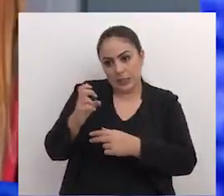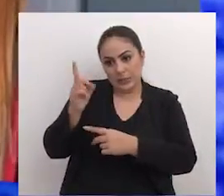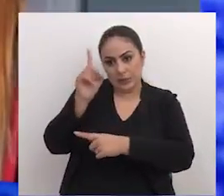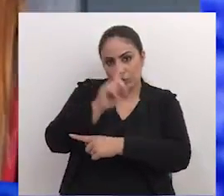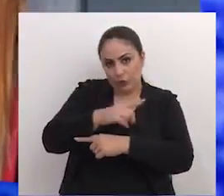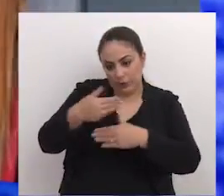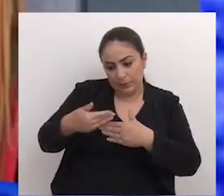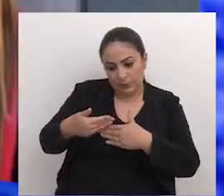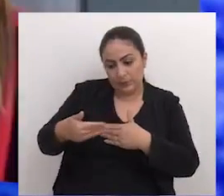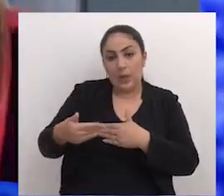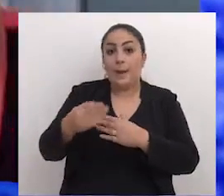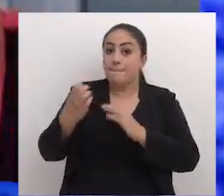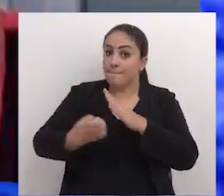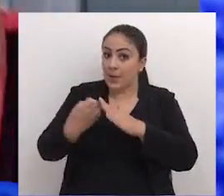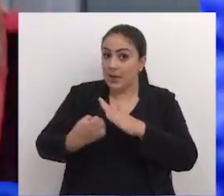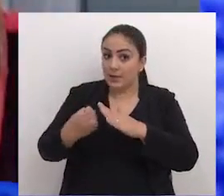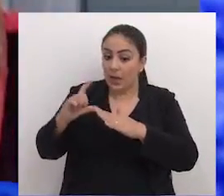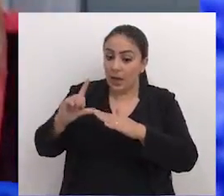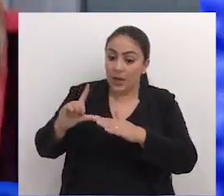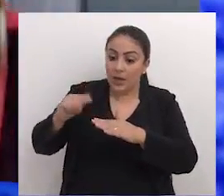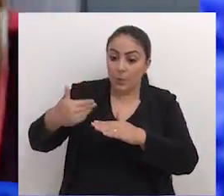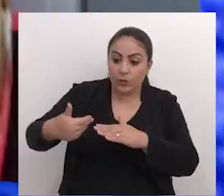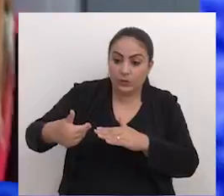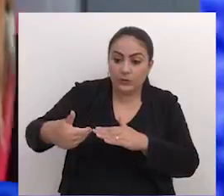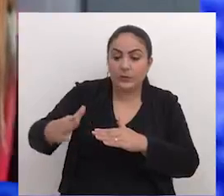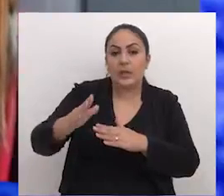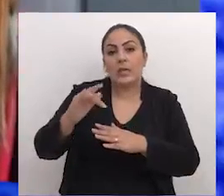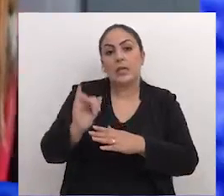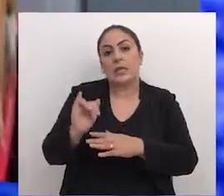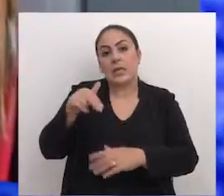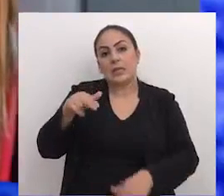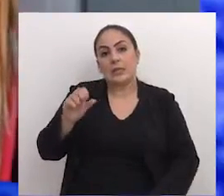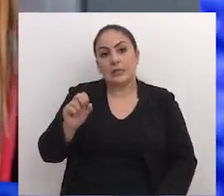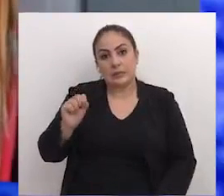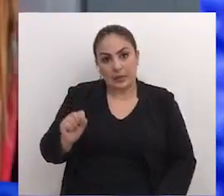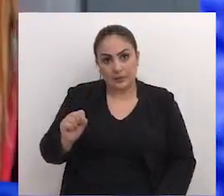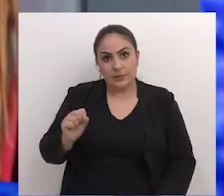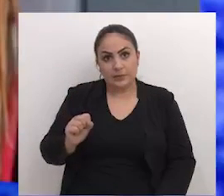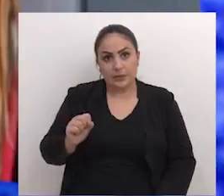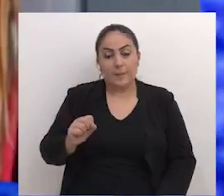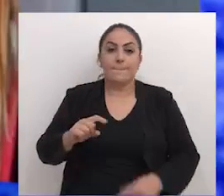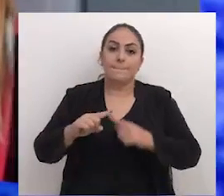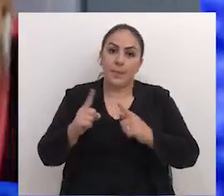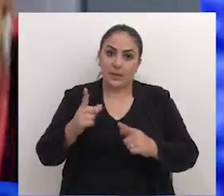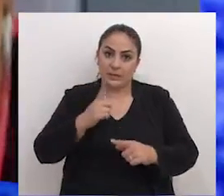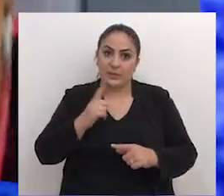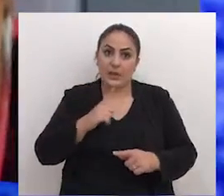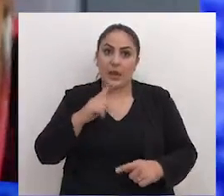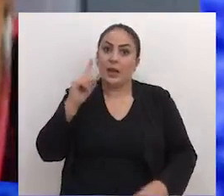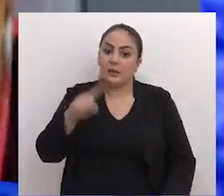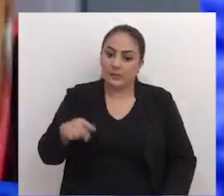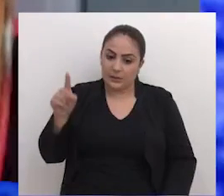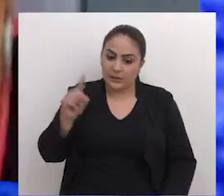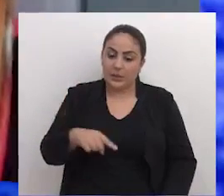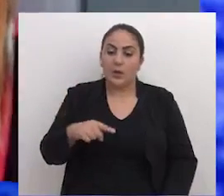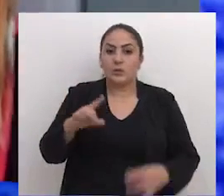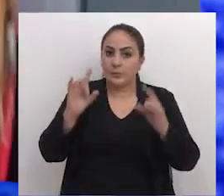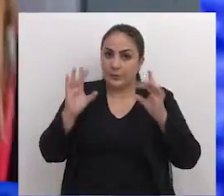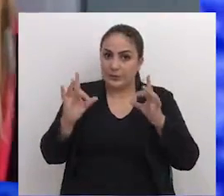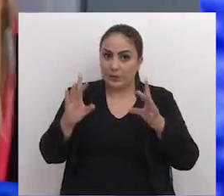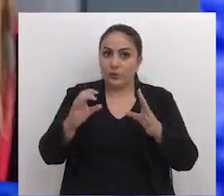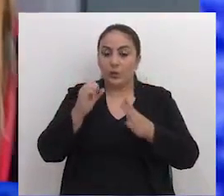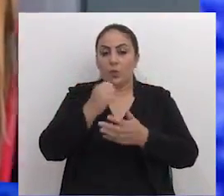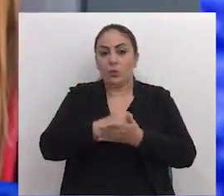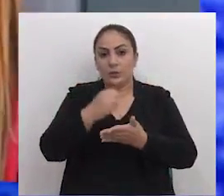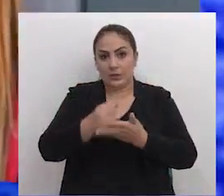dias o empregador, depois o INSS. Claro que existem situações especiais de suspensão do contrato de trabalho, que